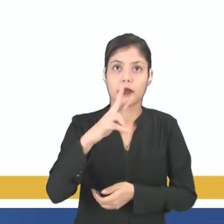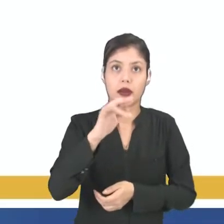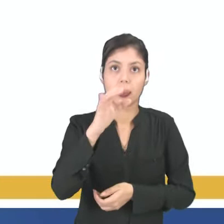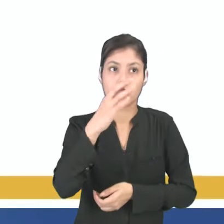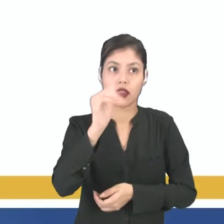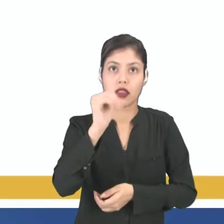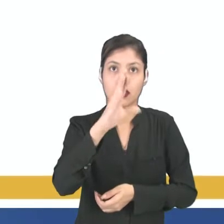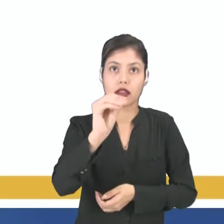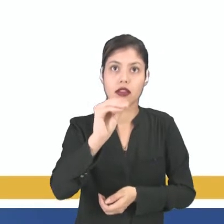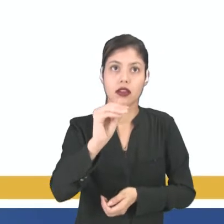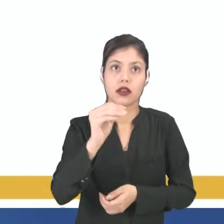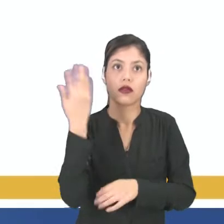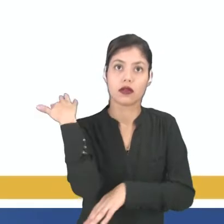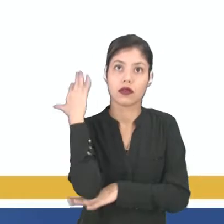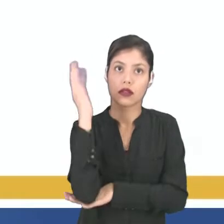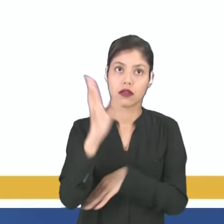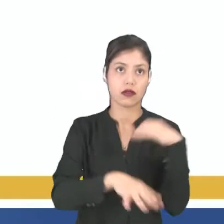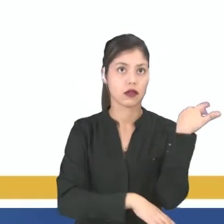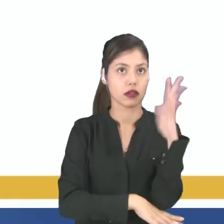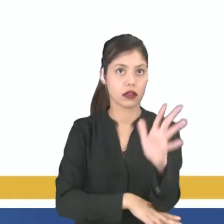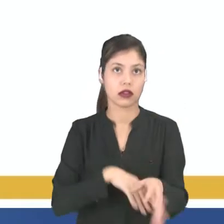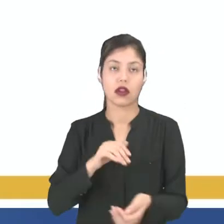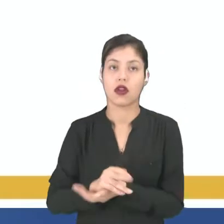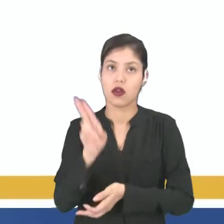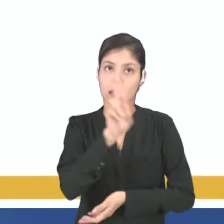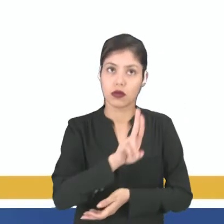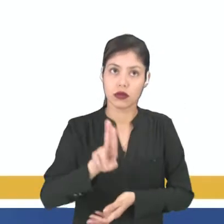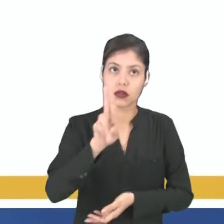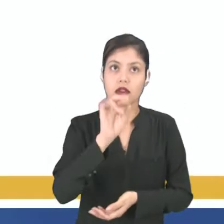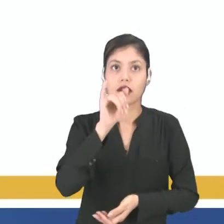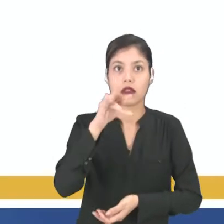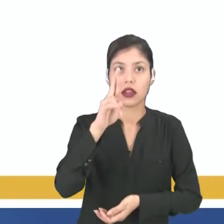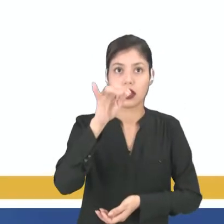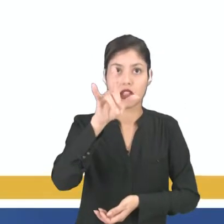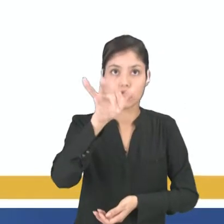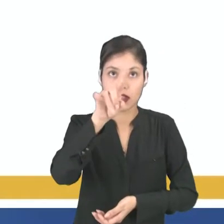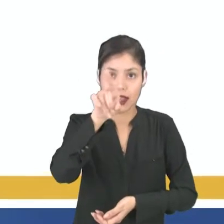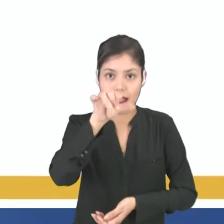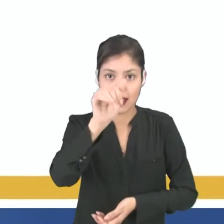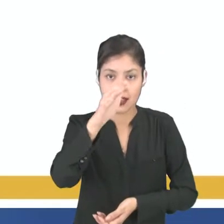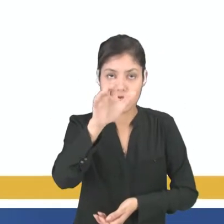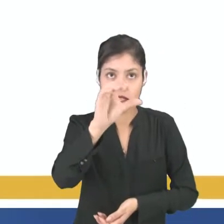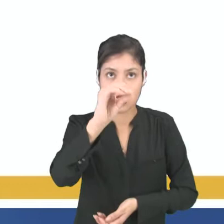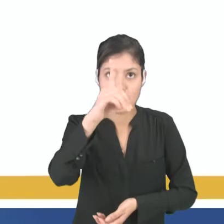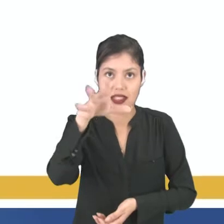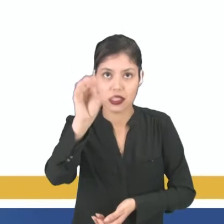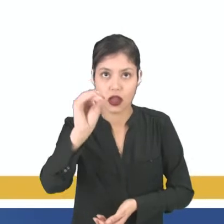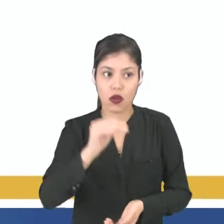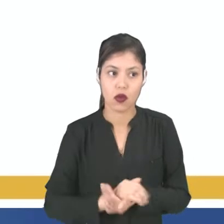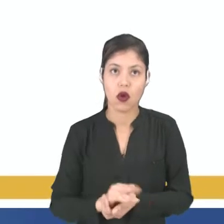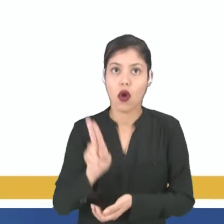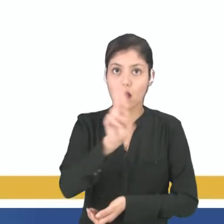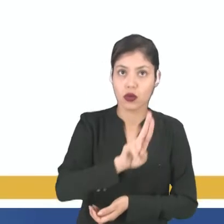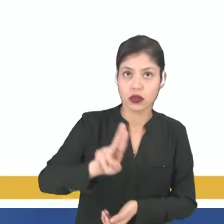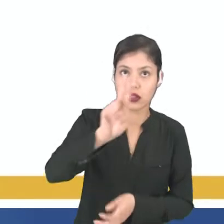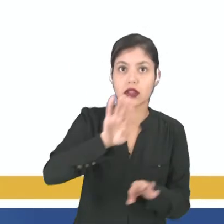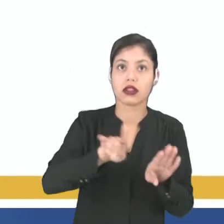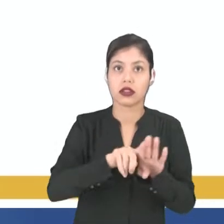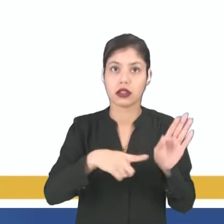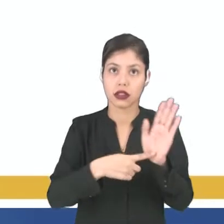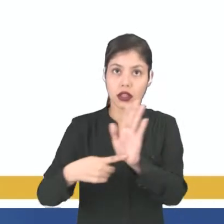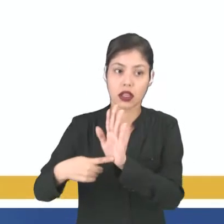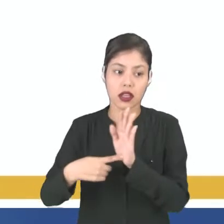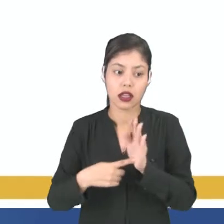internacionalização. Utilizando um discurso nacionalista, os militares realizam várias obras em